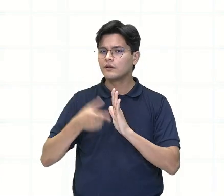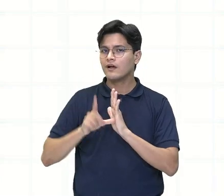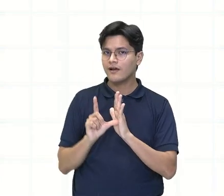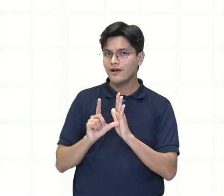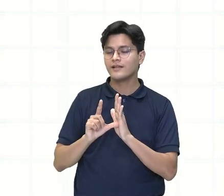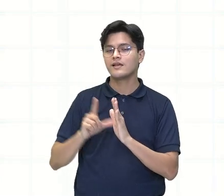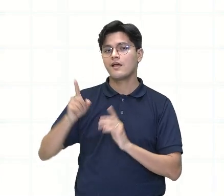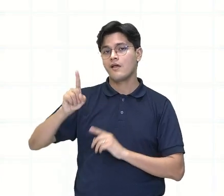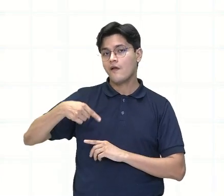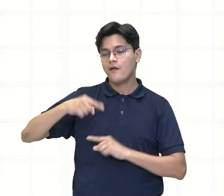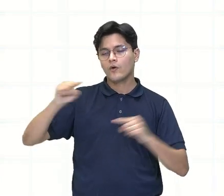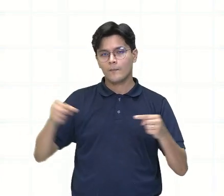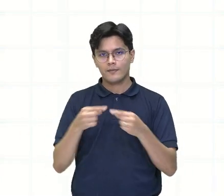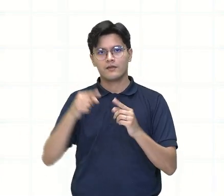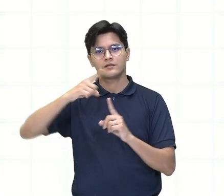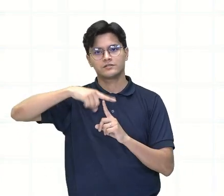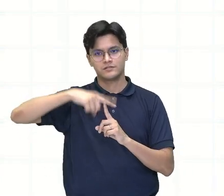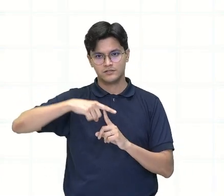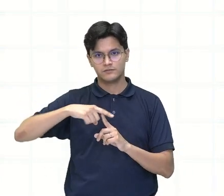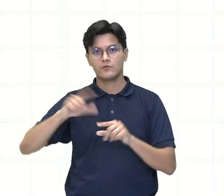nominal.